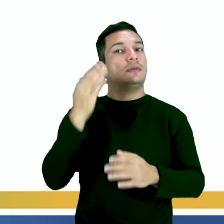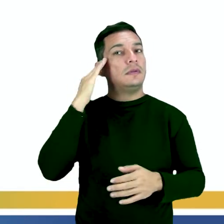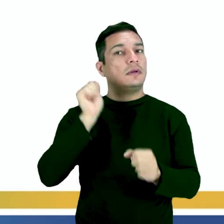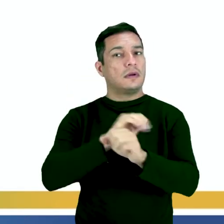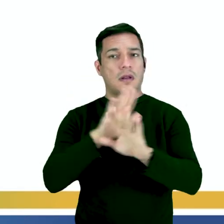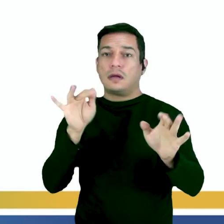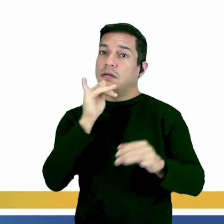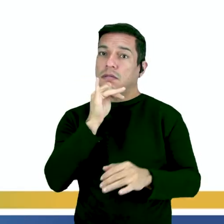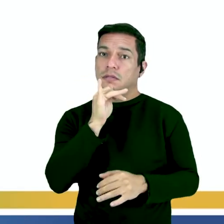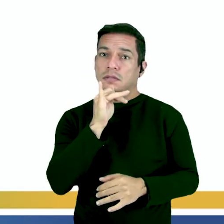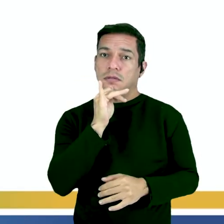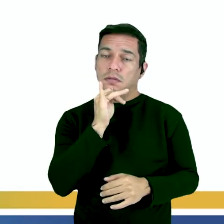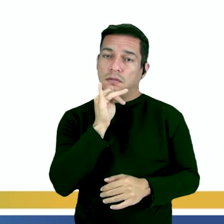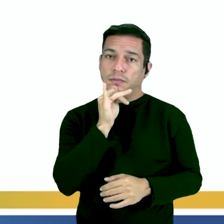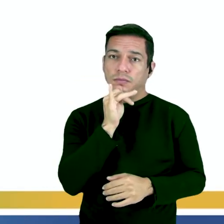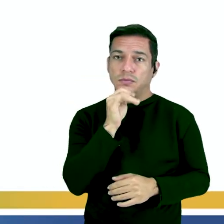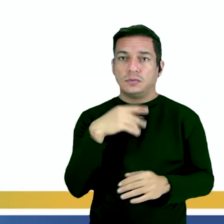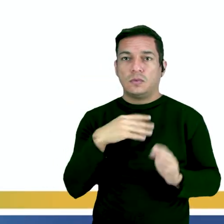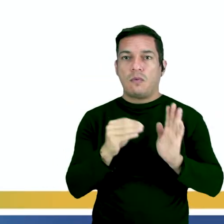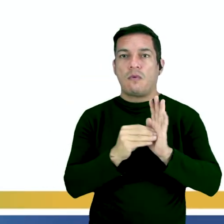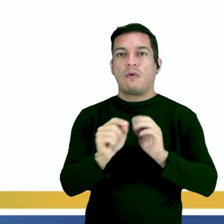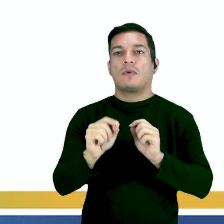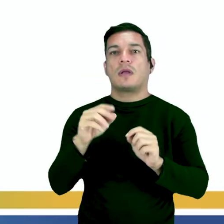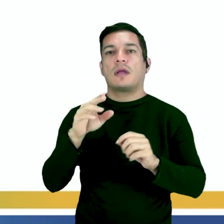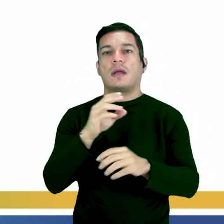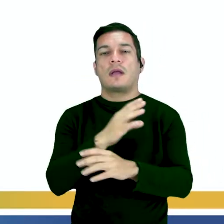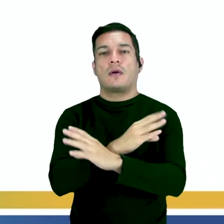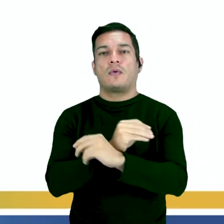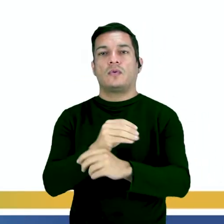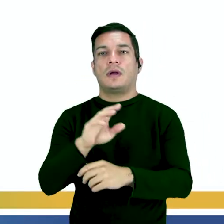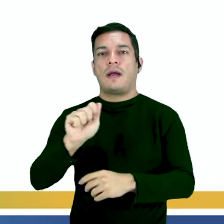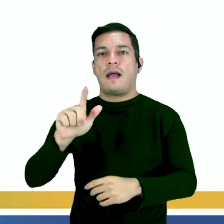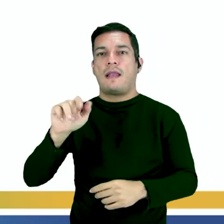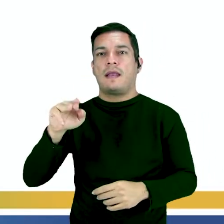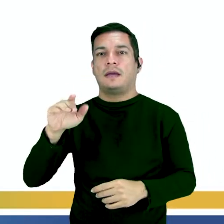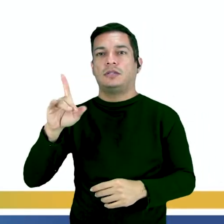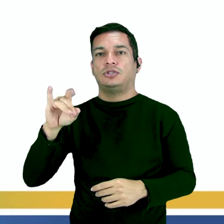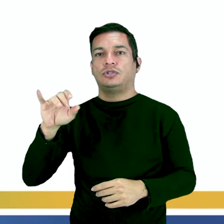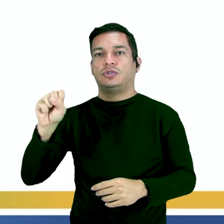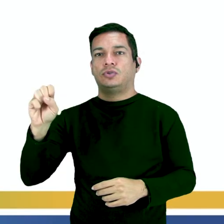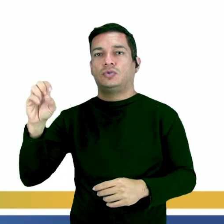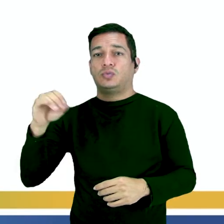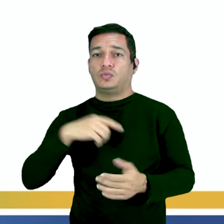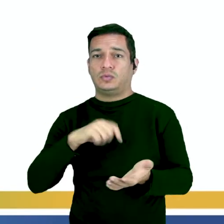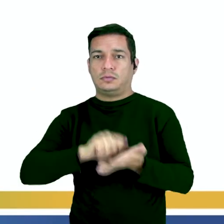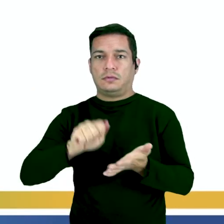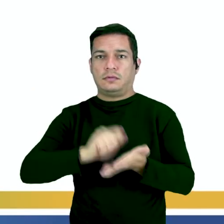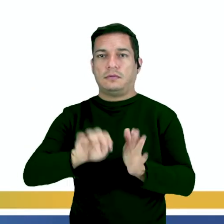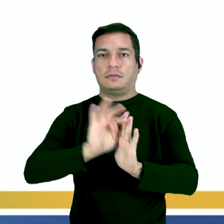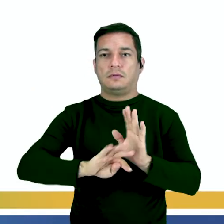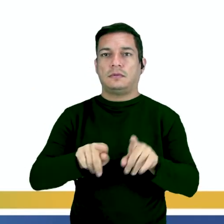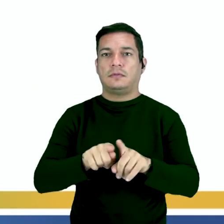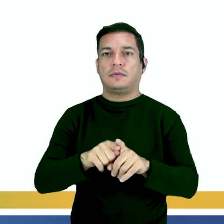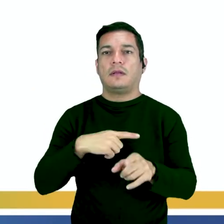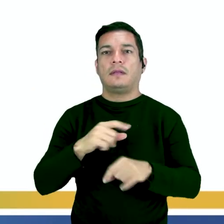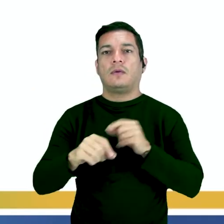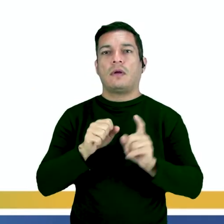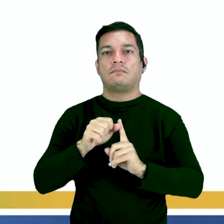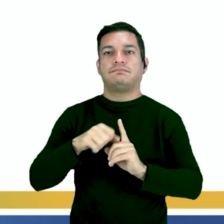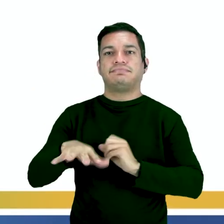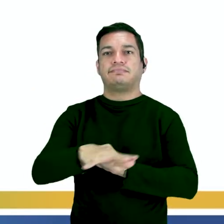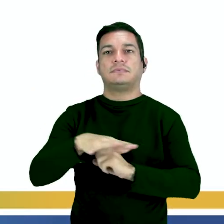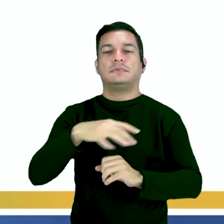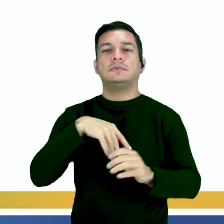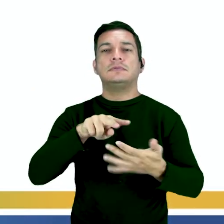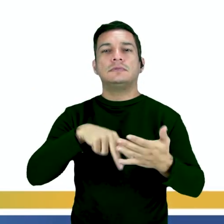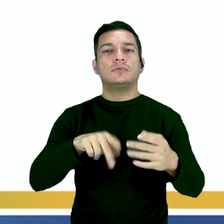Por exemplo, ao colocar a conjunção além disso, o escritor do texto passa para o seu leitor a